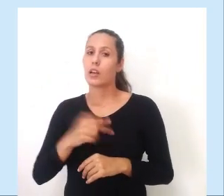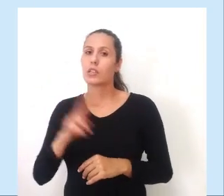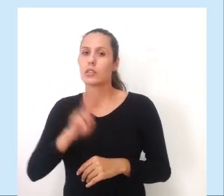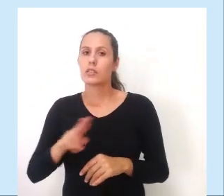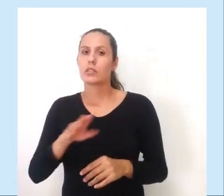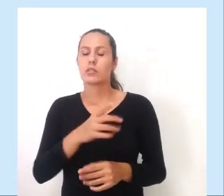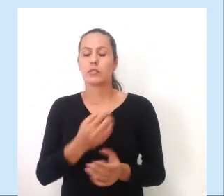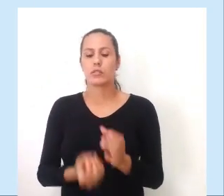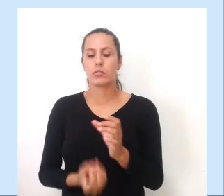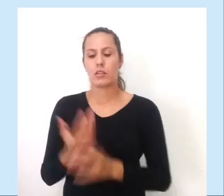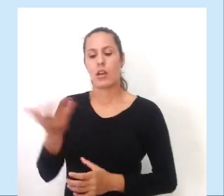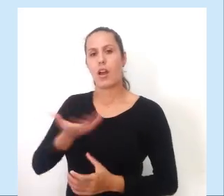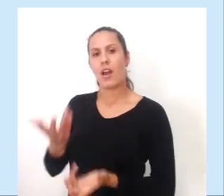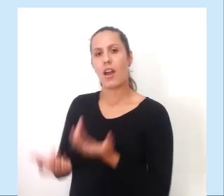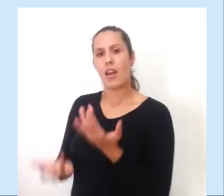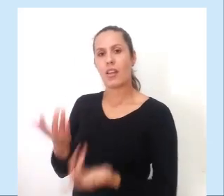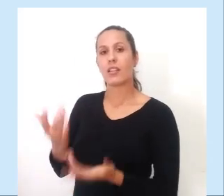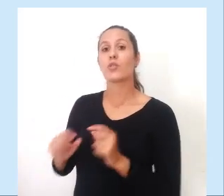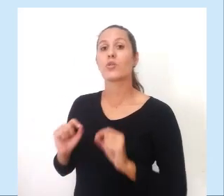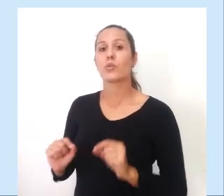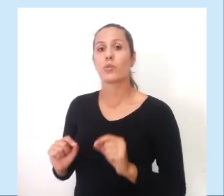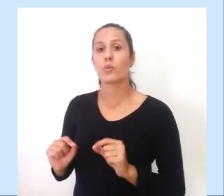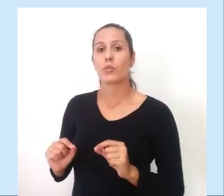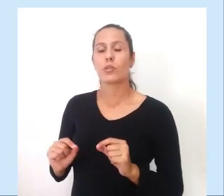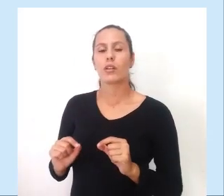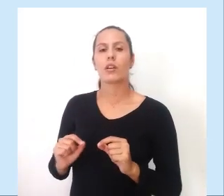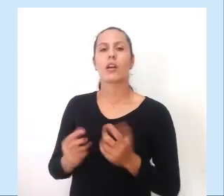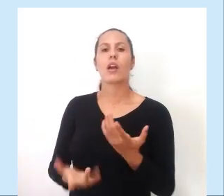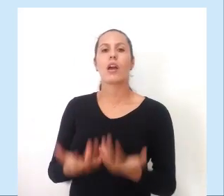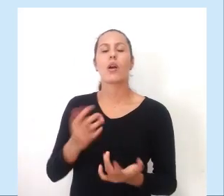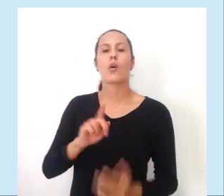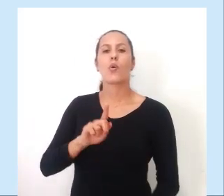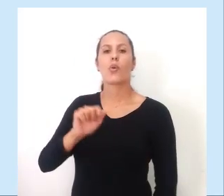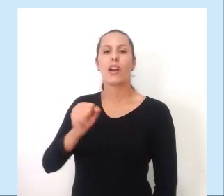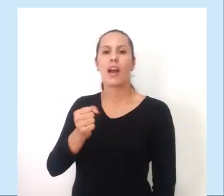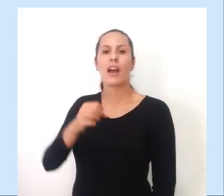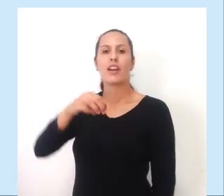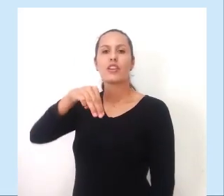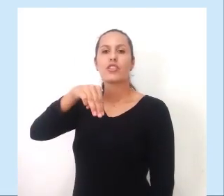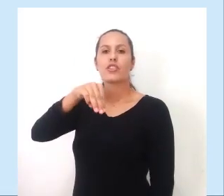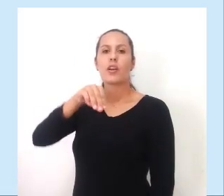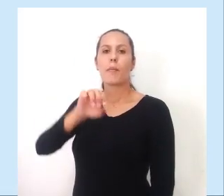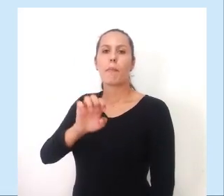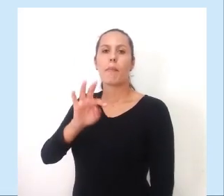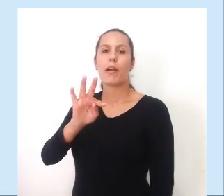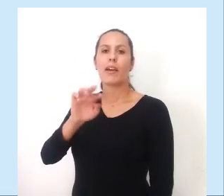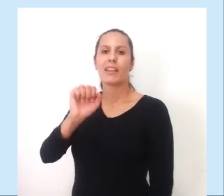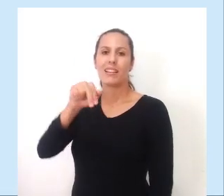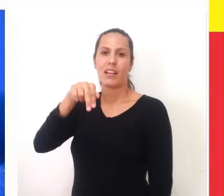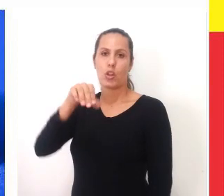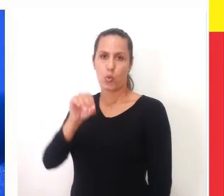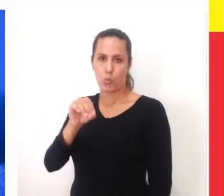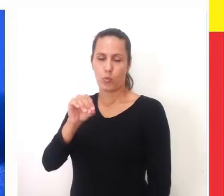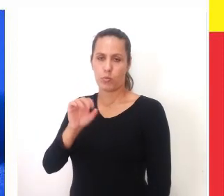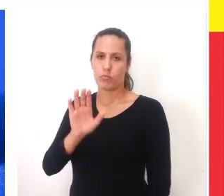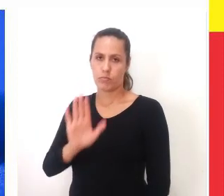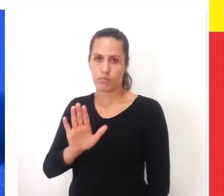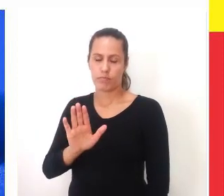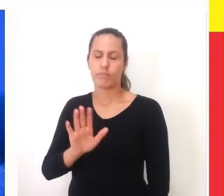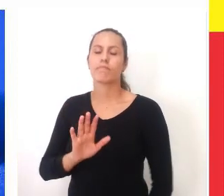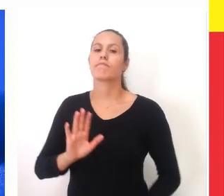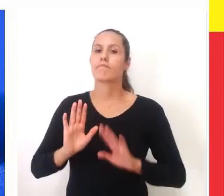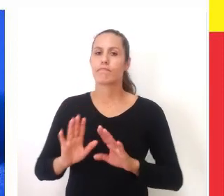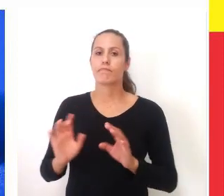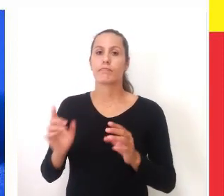gente retira, onde a gente queima para gerar energia, é o gás metano, certo? A gente também